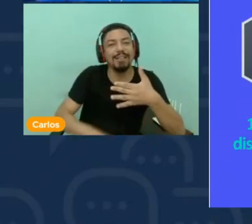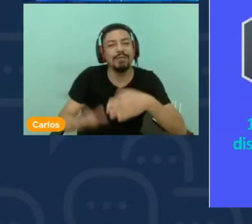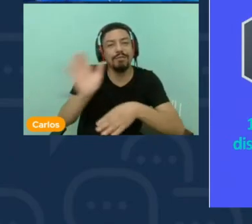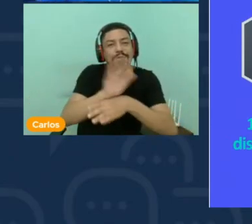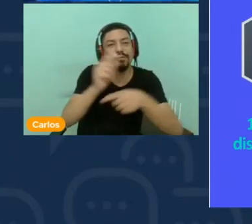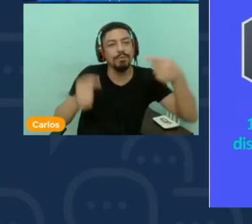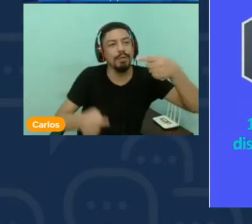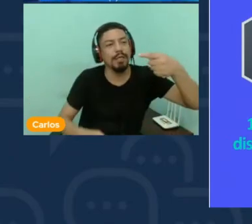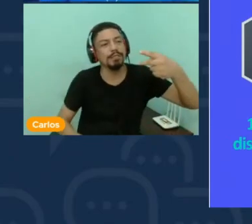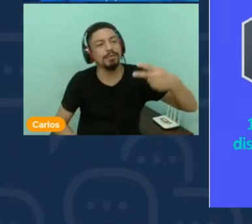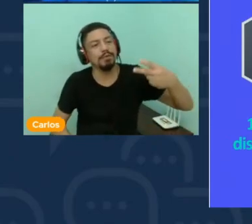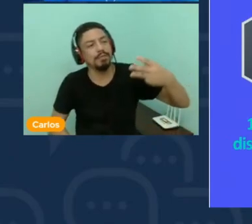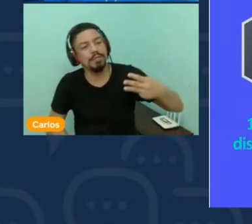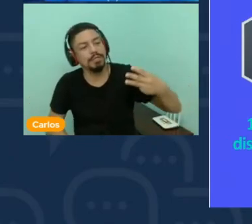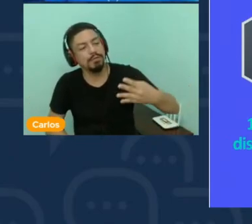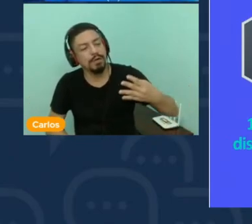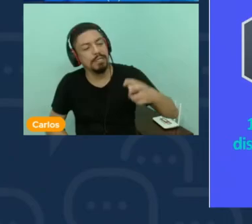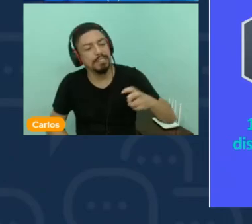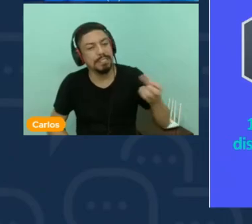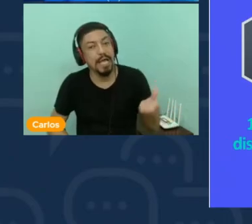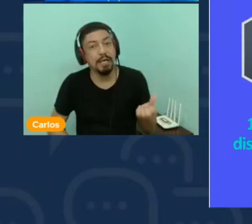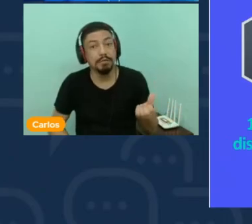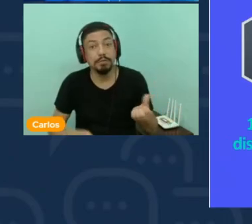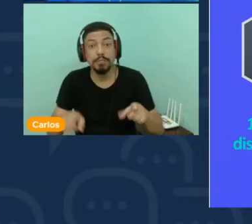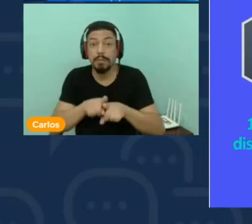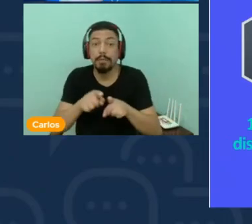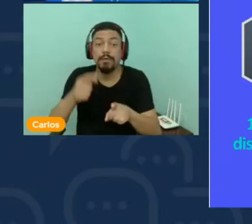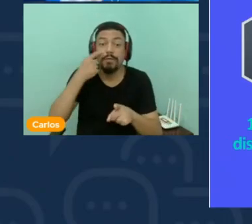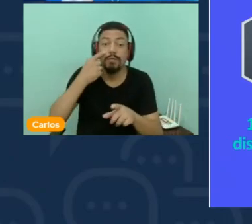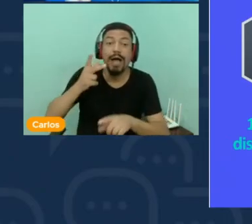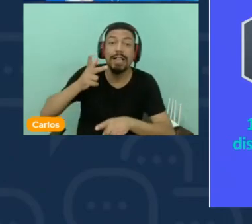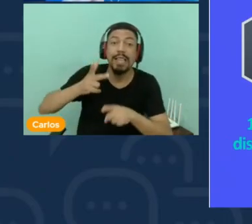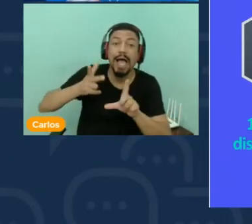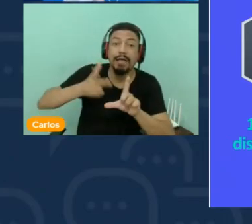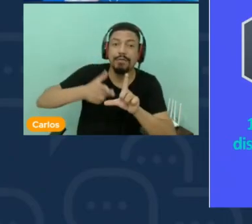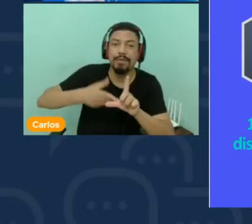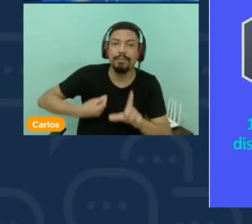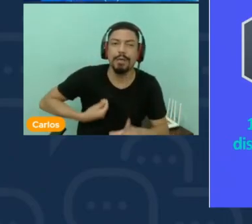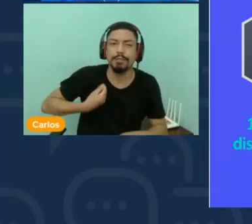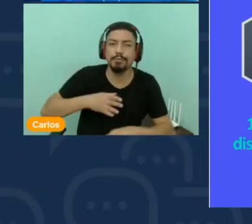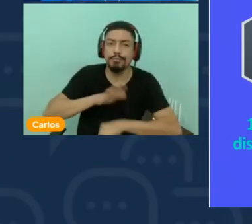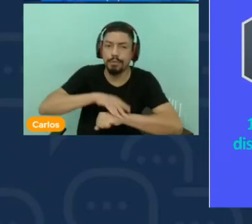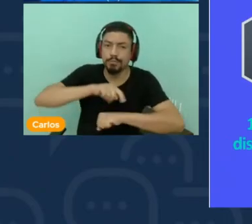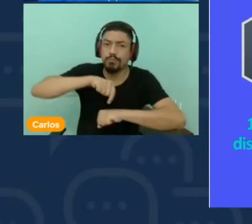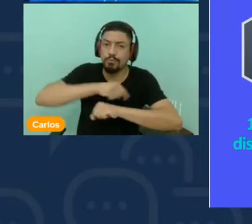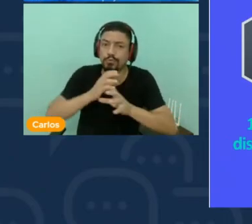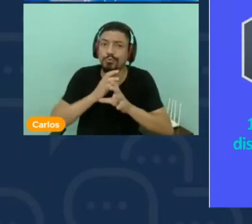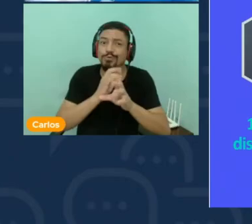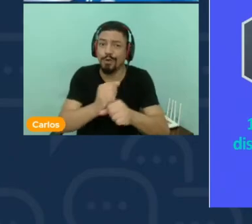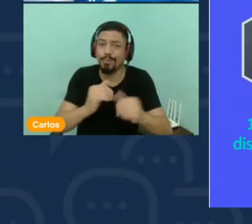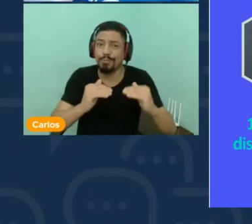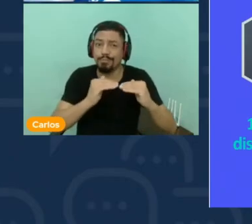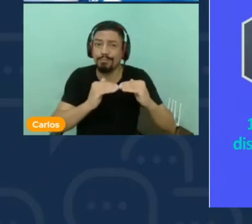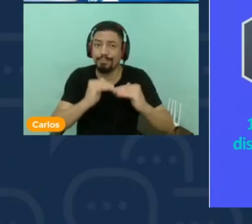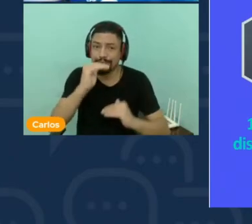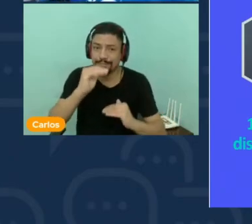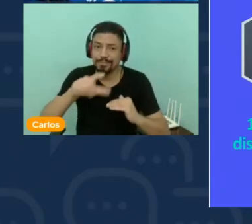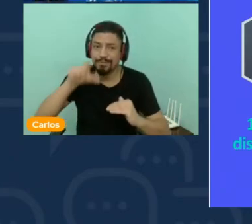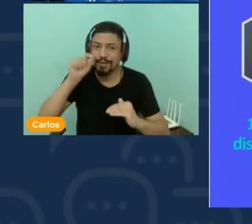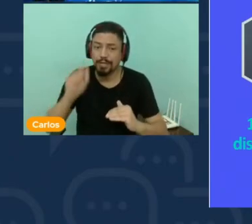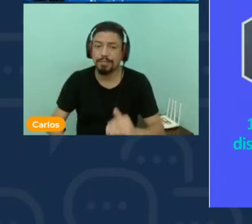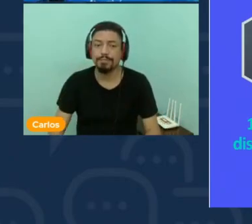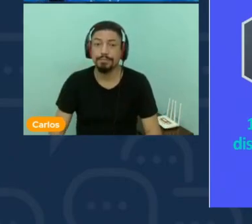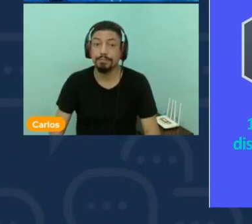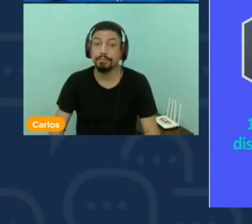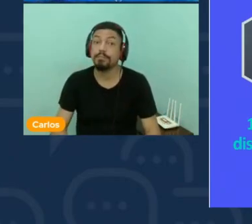na plataforma e quanto tempo você assistiu a live. O tempo conta como desempate. Então,